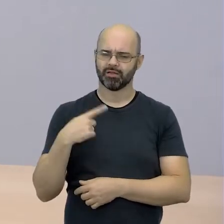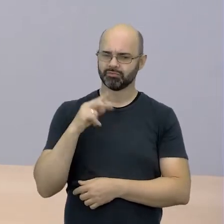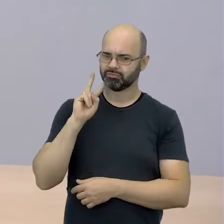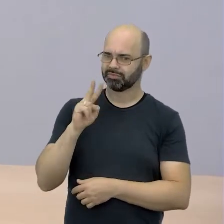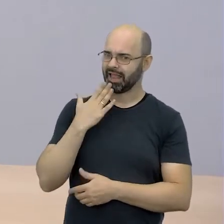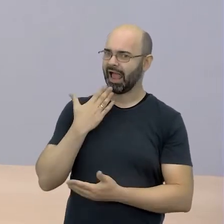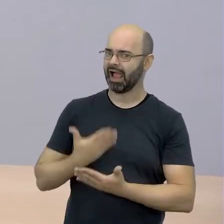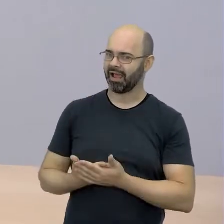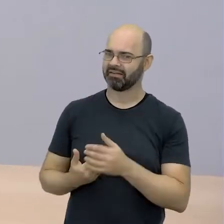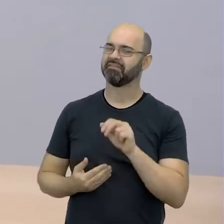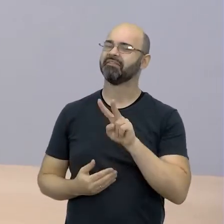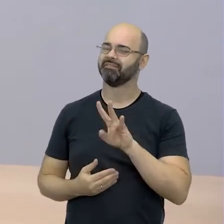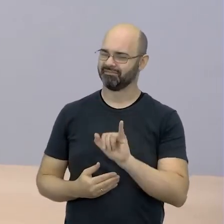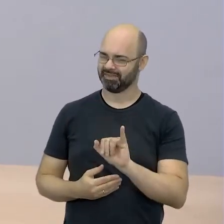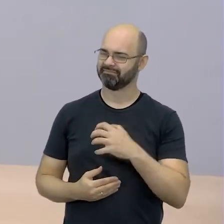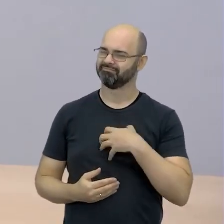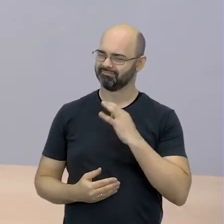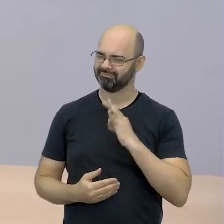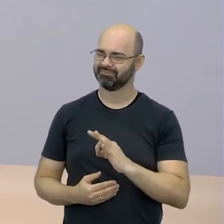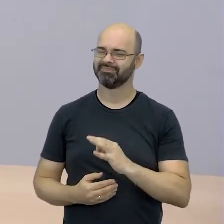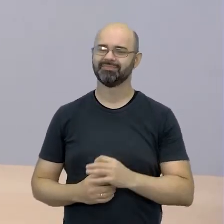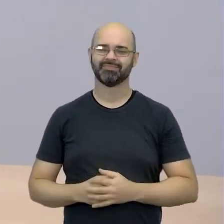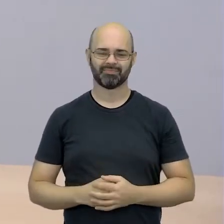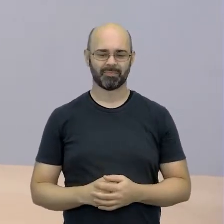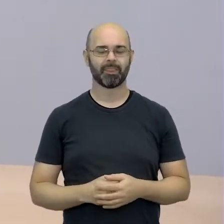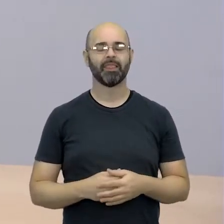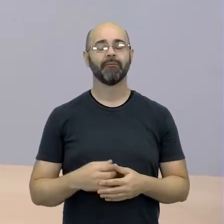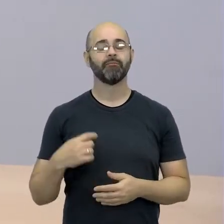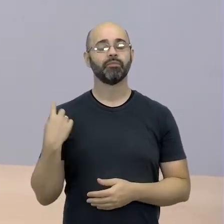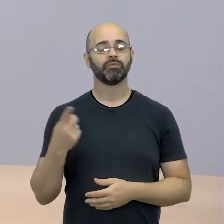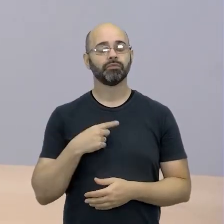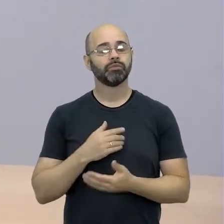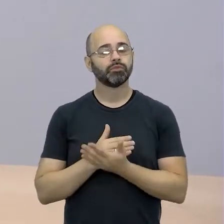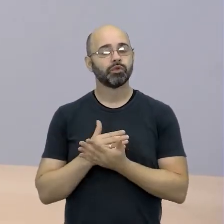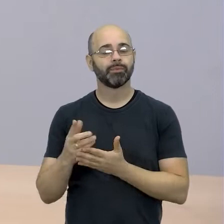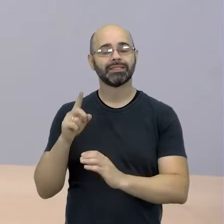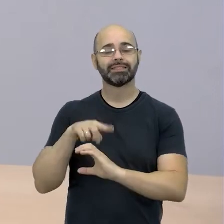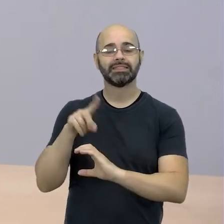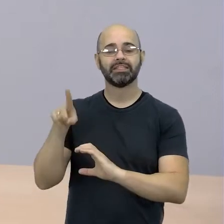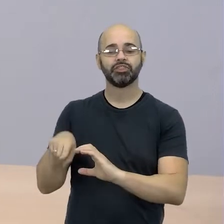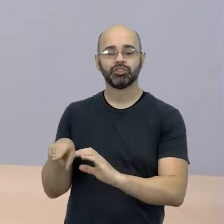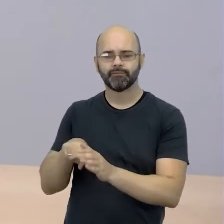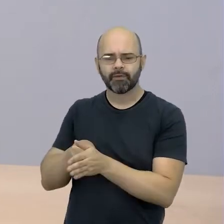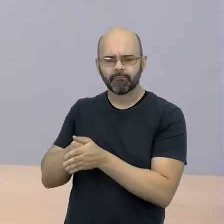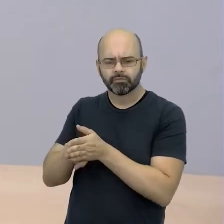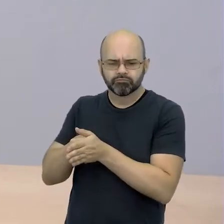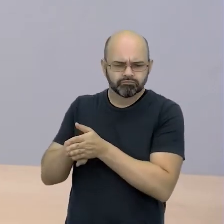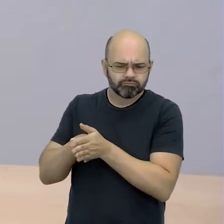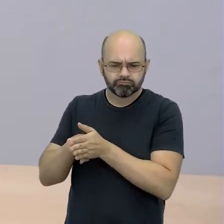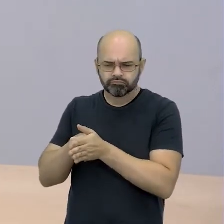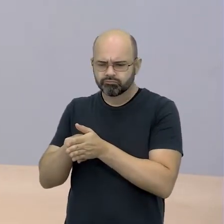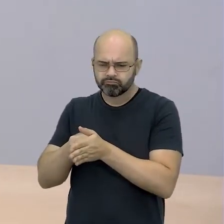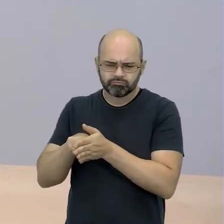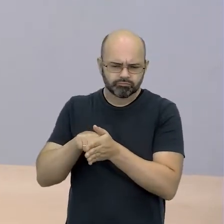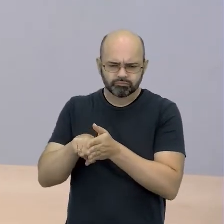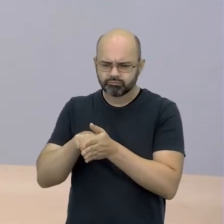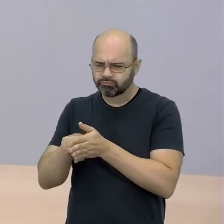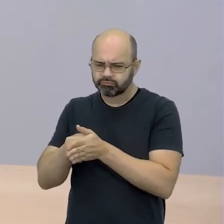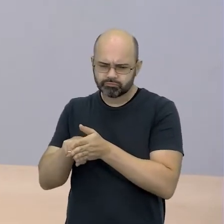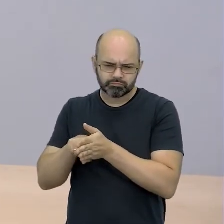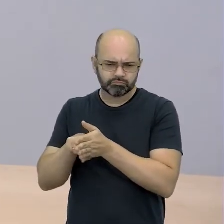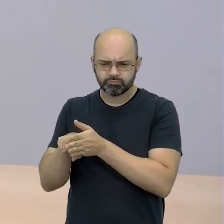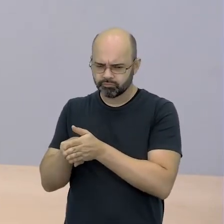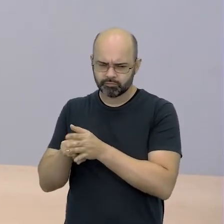de produção, que começa com a investigação científica, trabalha bastante a questão